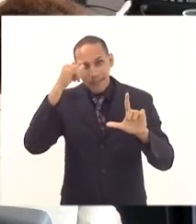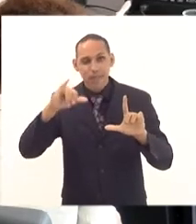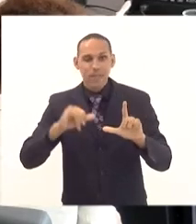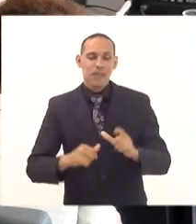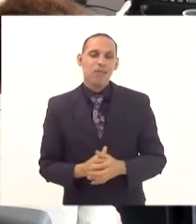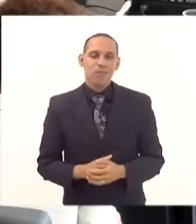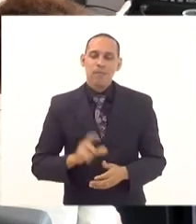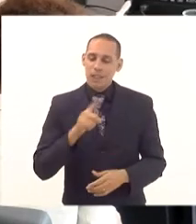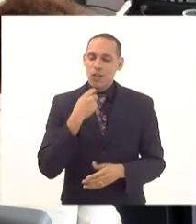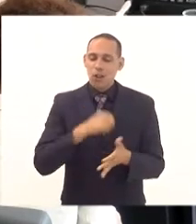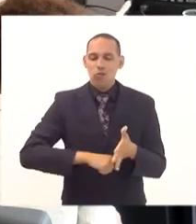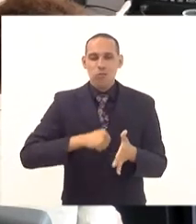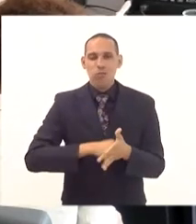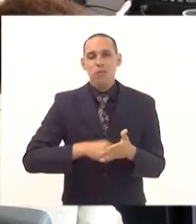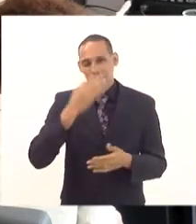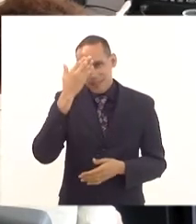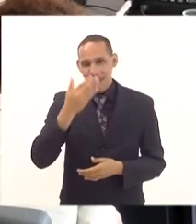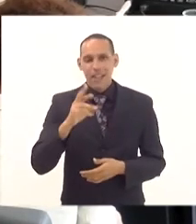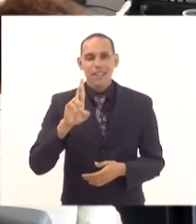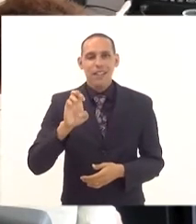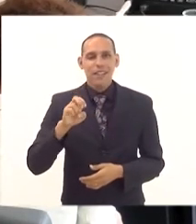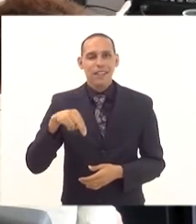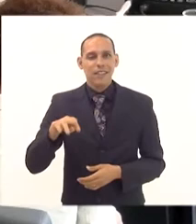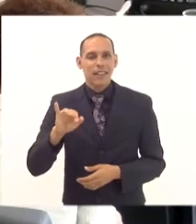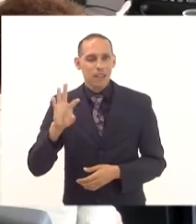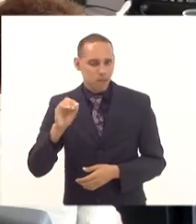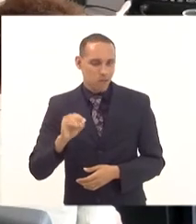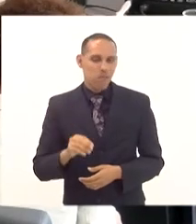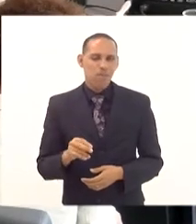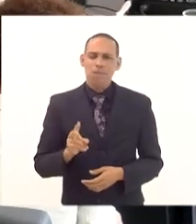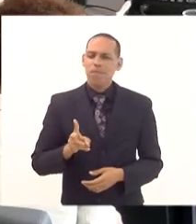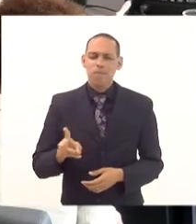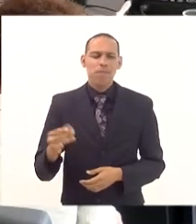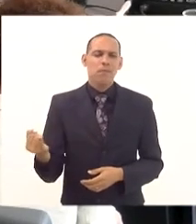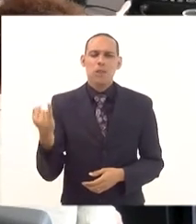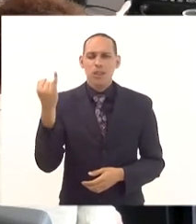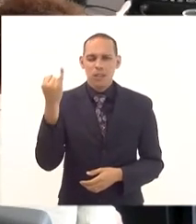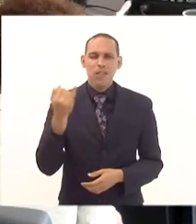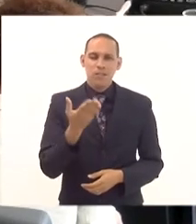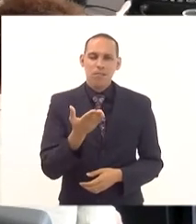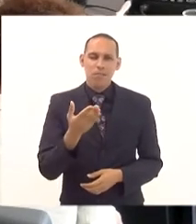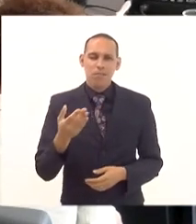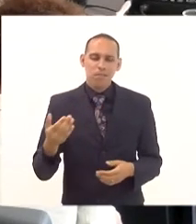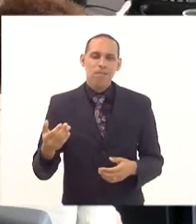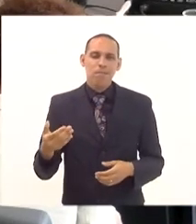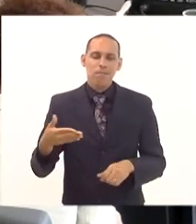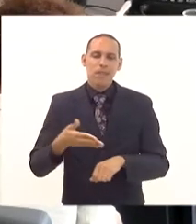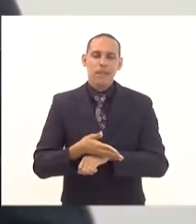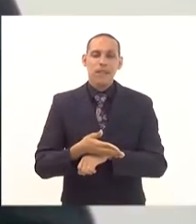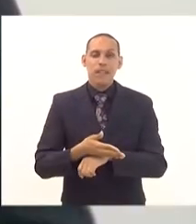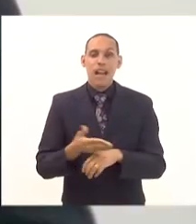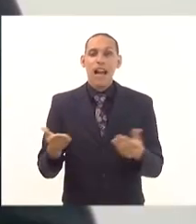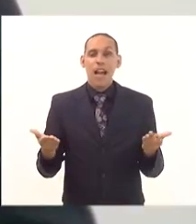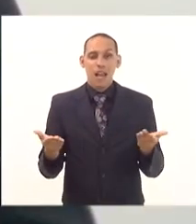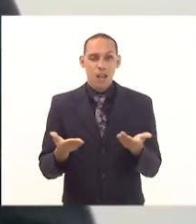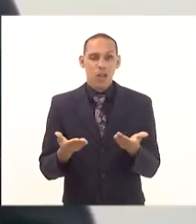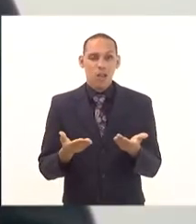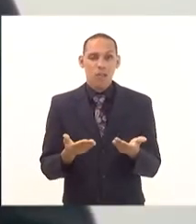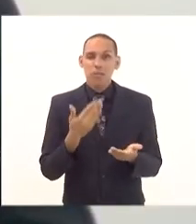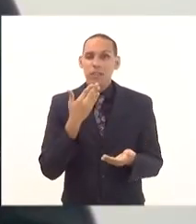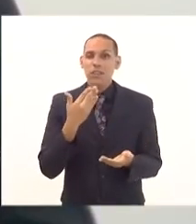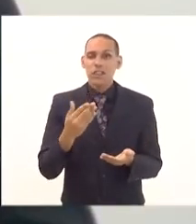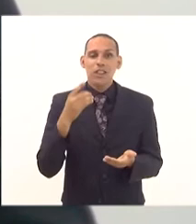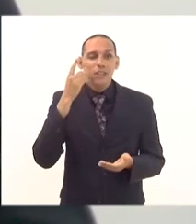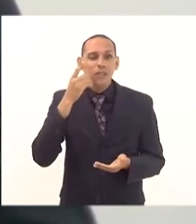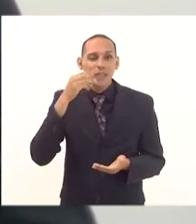justamente essa é a nossa luta Obrigado Renato por sua participação foi tão importante para nossa audiência pública pessoal e na sequência vou